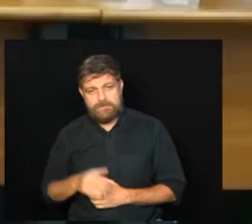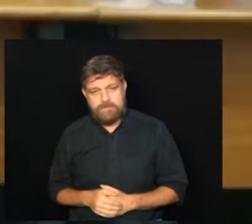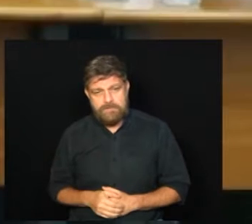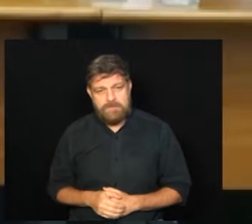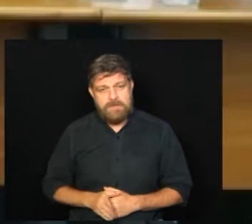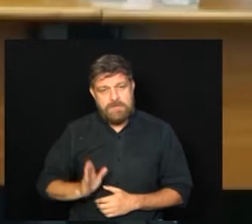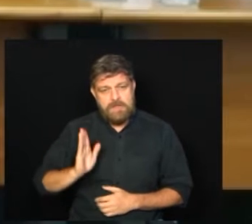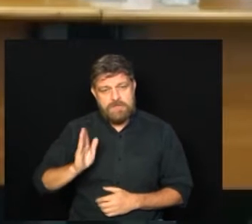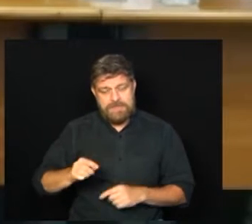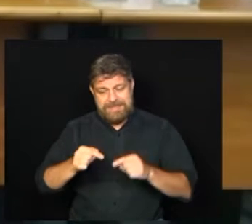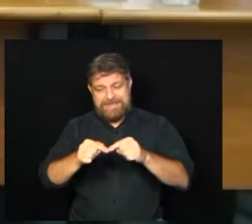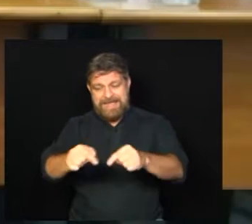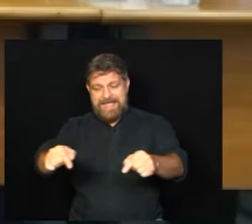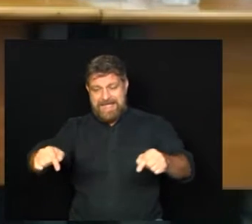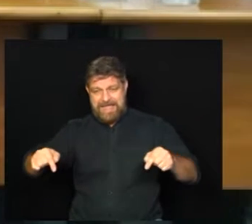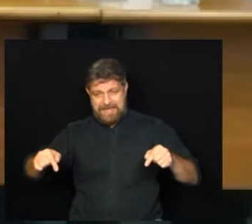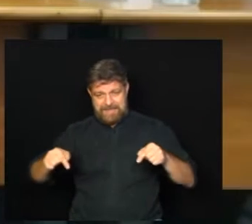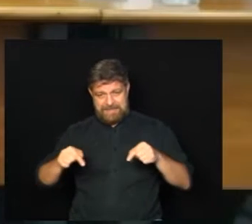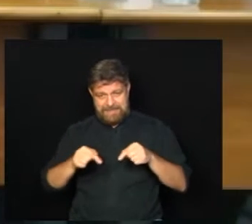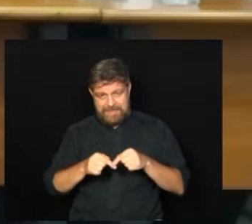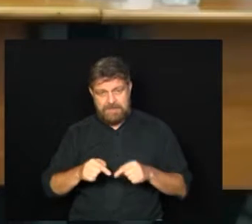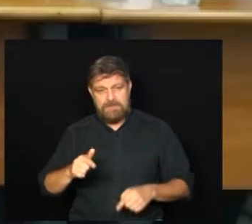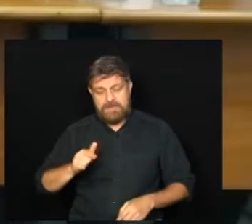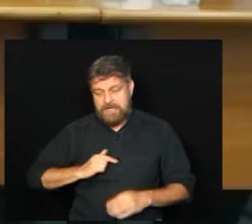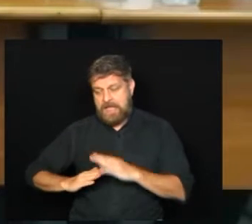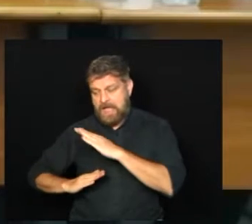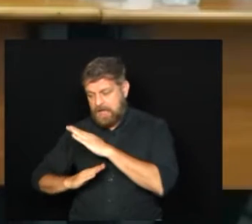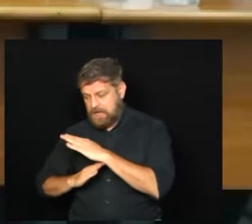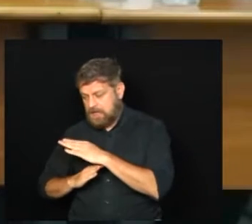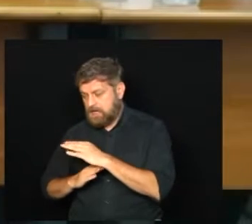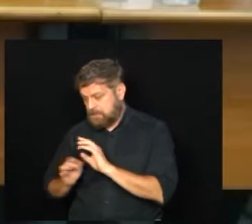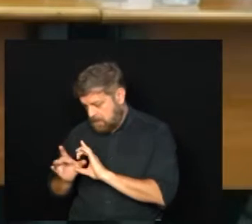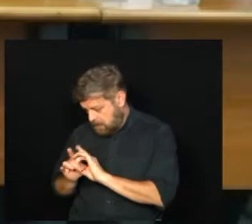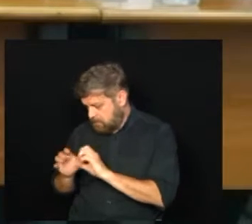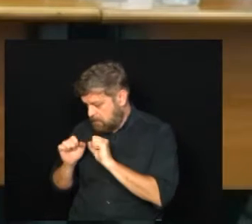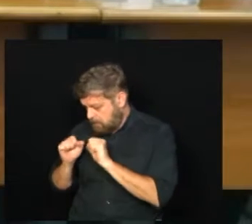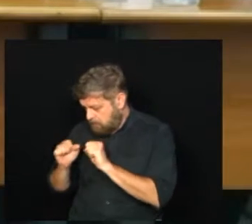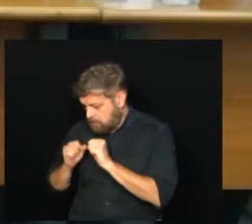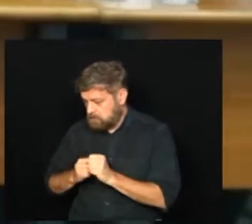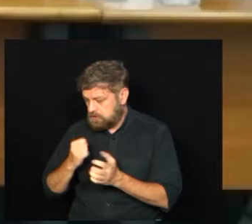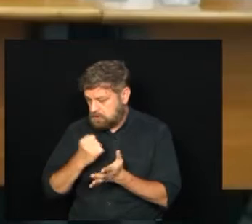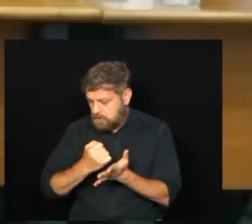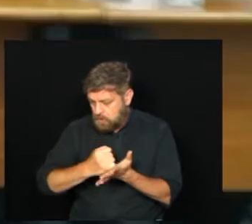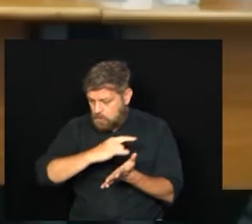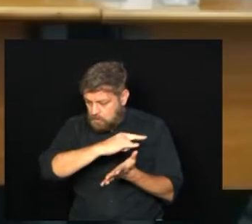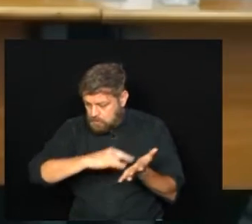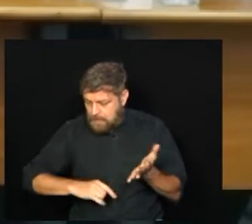Já são terrenos que têm autorização da Câmara, documentados e que já